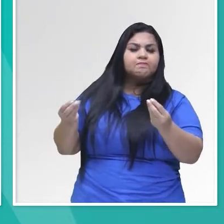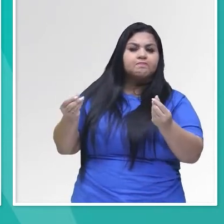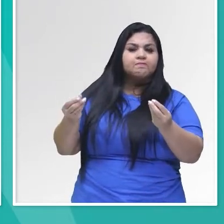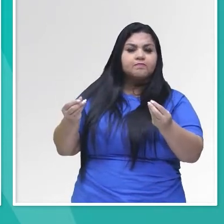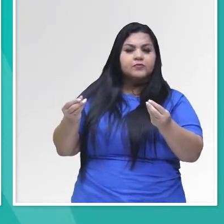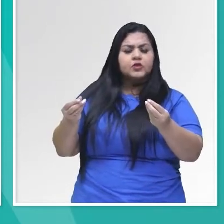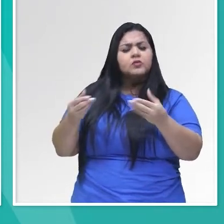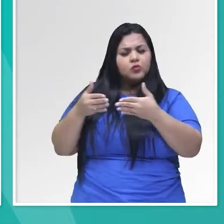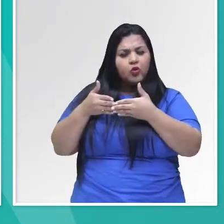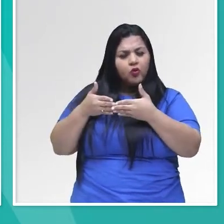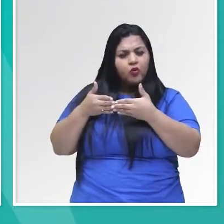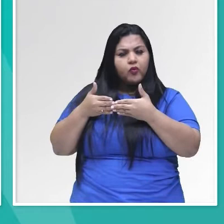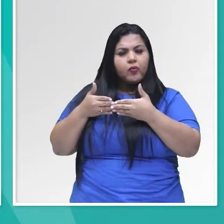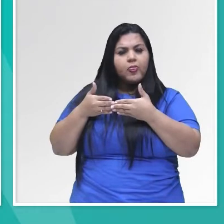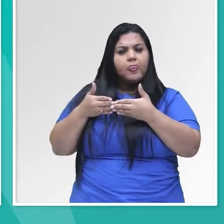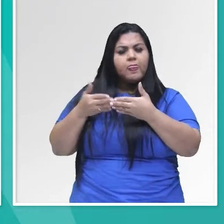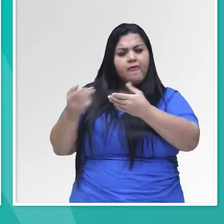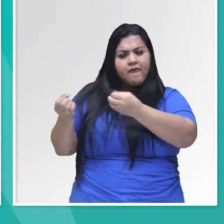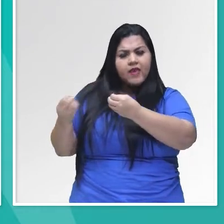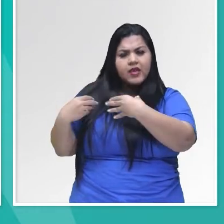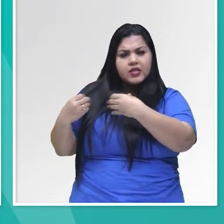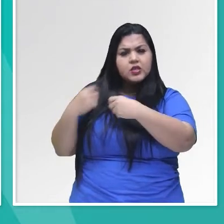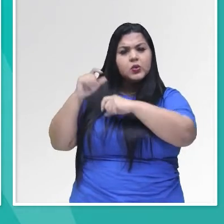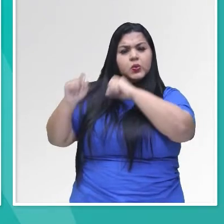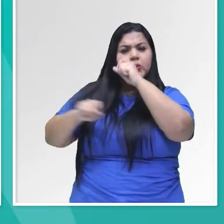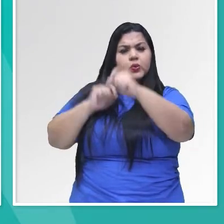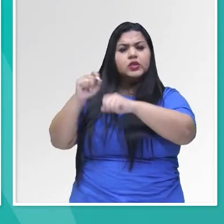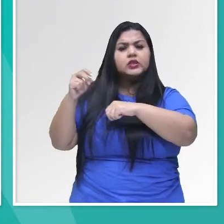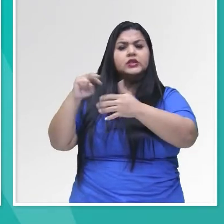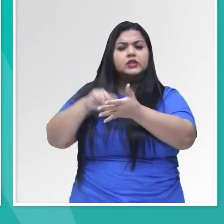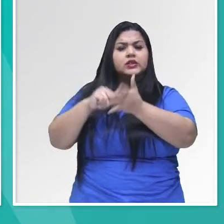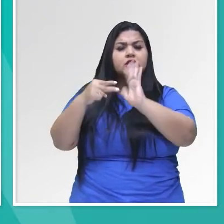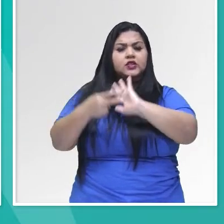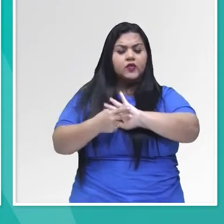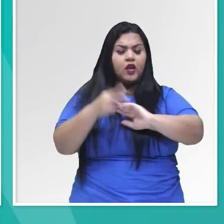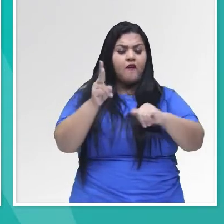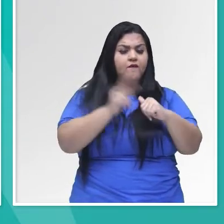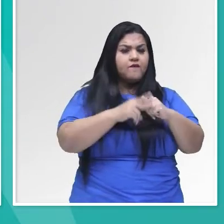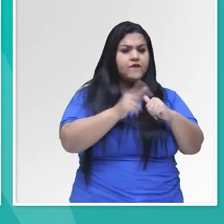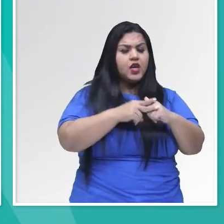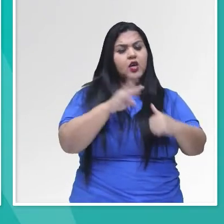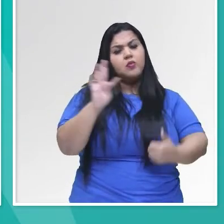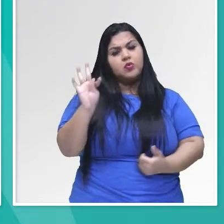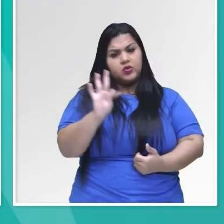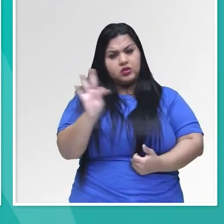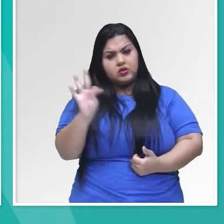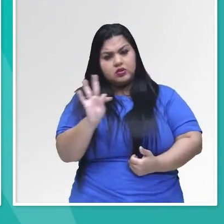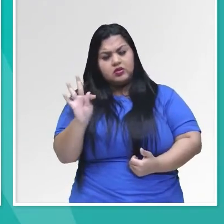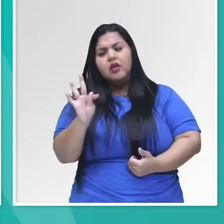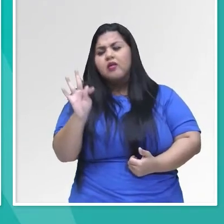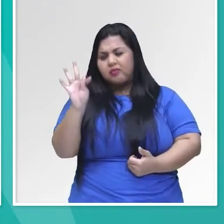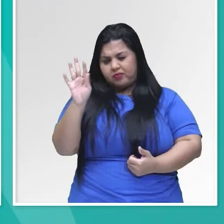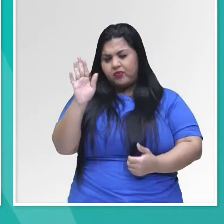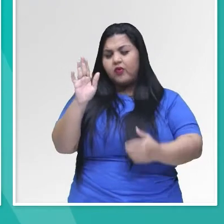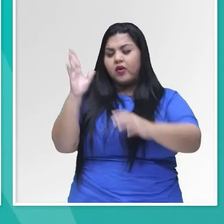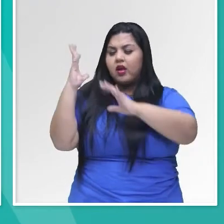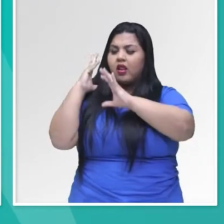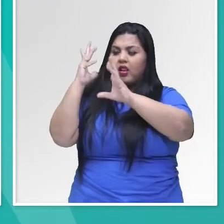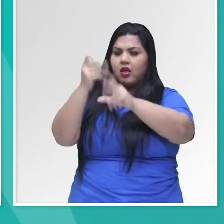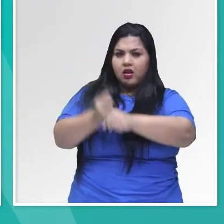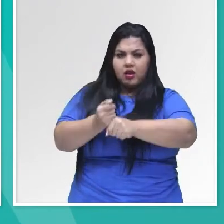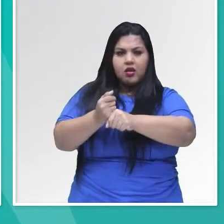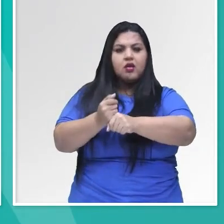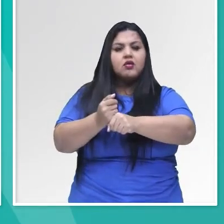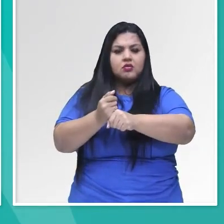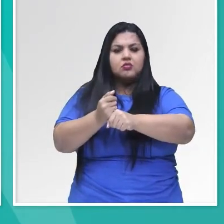por favor, me diga o que é um verbo transitivo? Ou melhor, professor, relembre, por favor. Eu sei alguma